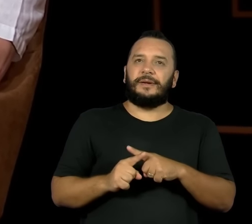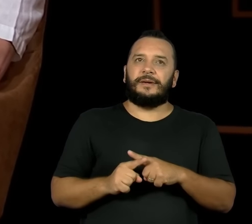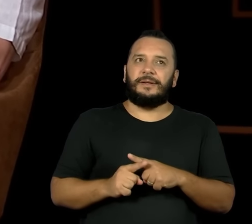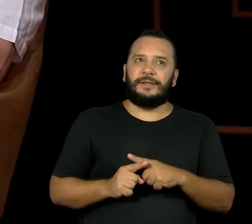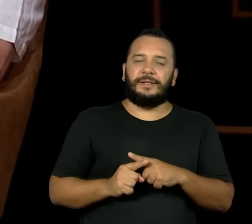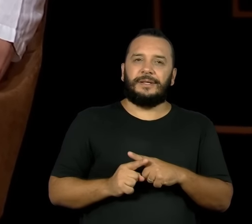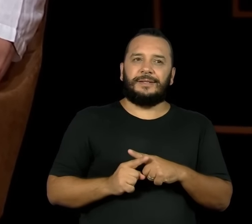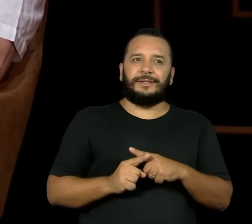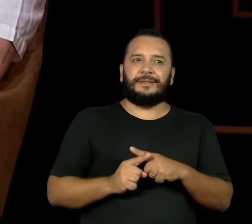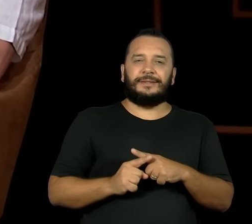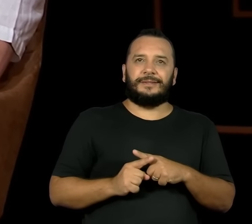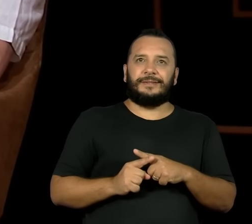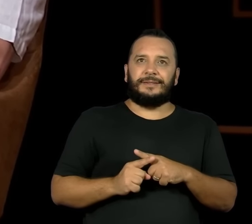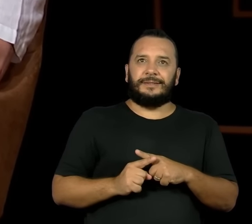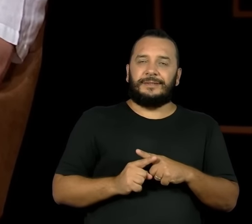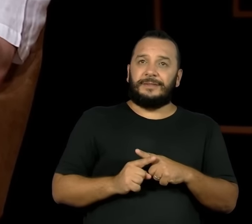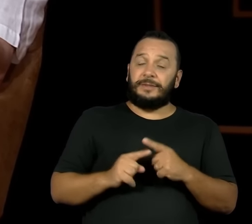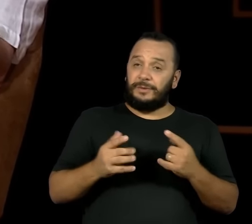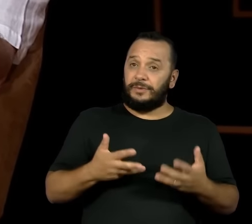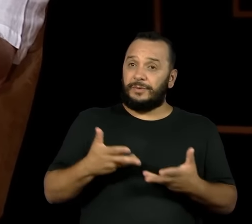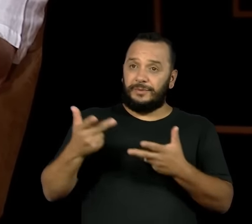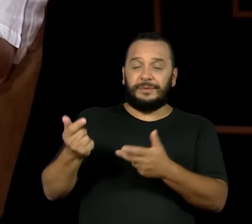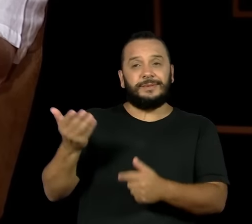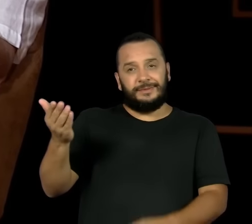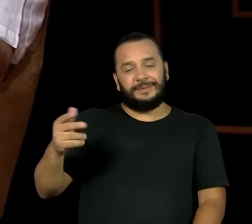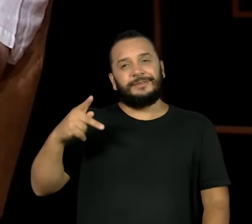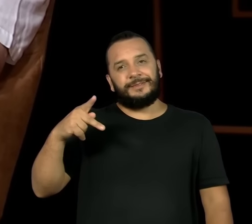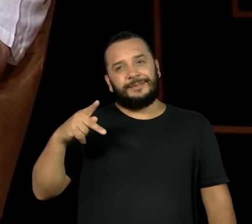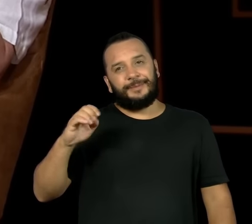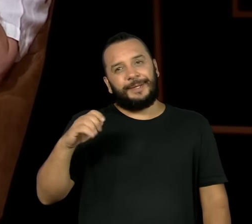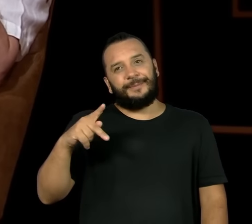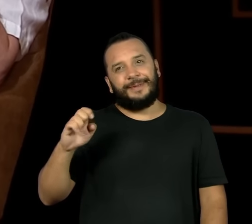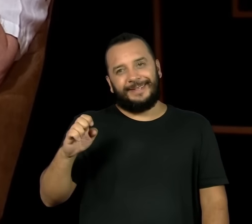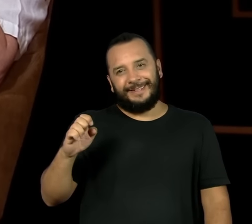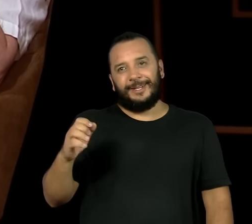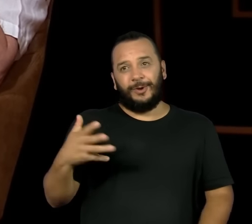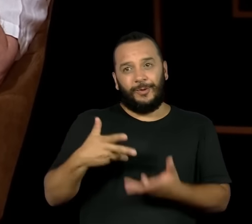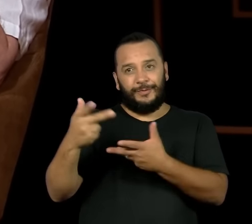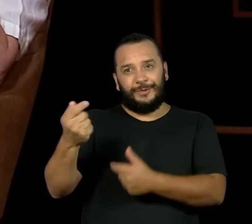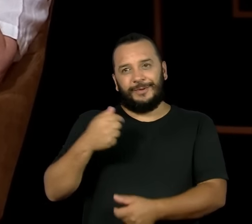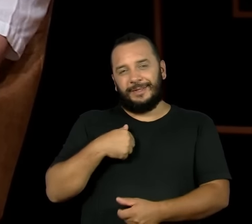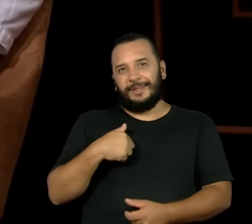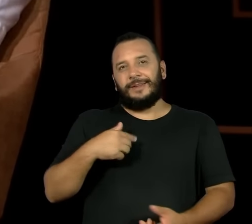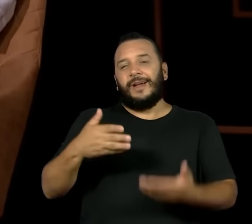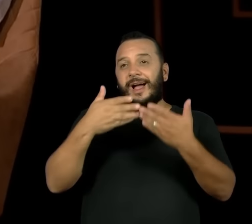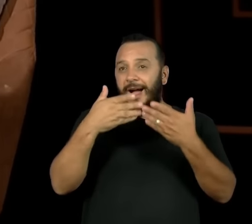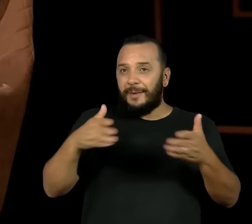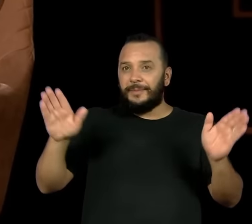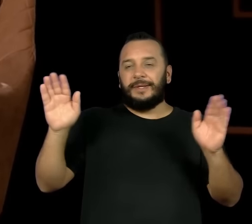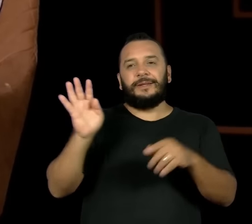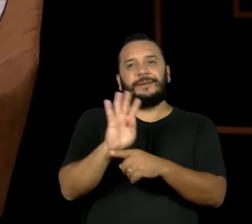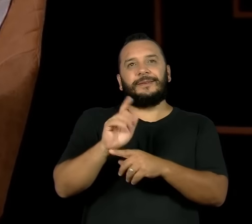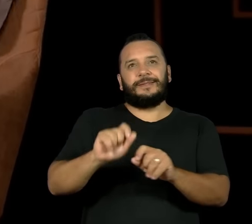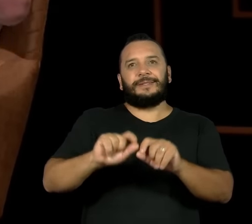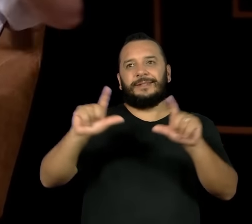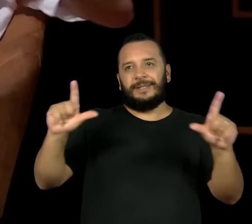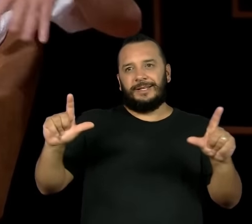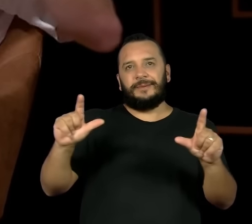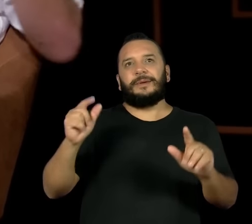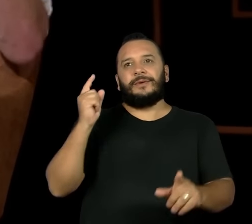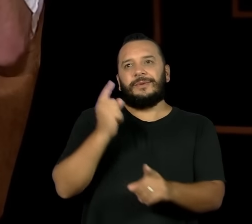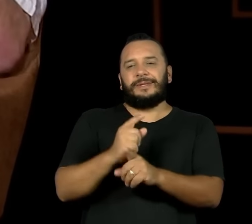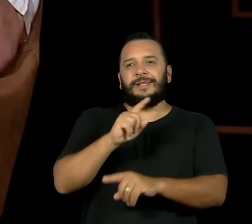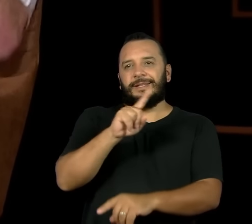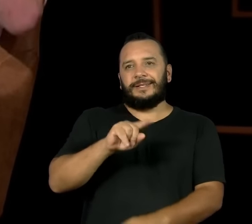né o convite do PP abriu esse caminho que você falou né o encontro com a Zezé e enfim